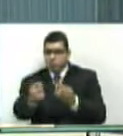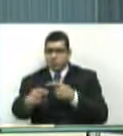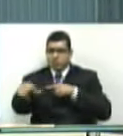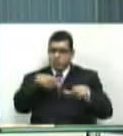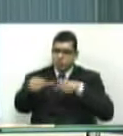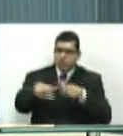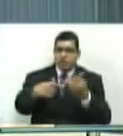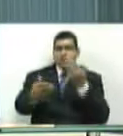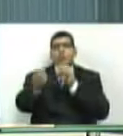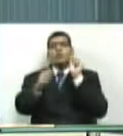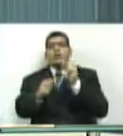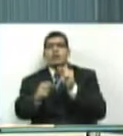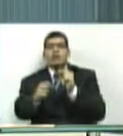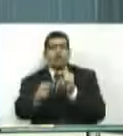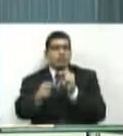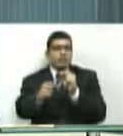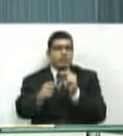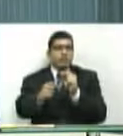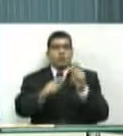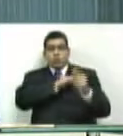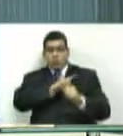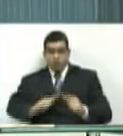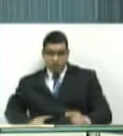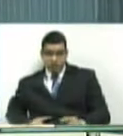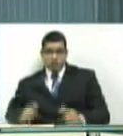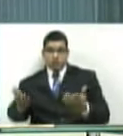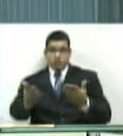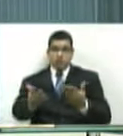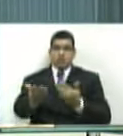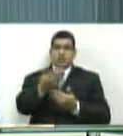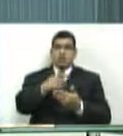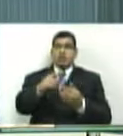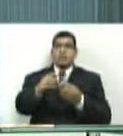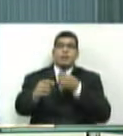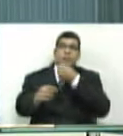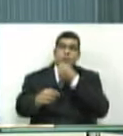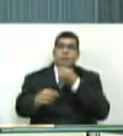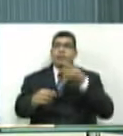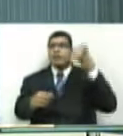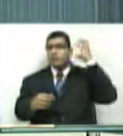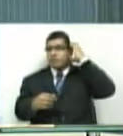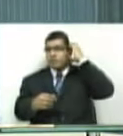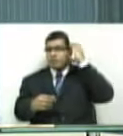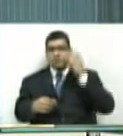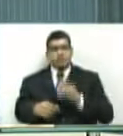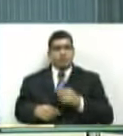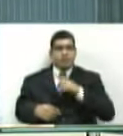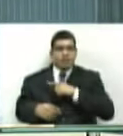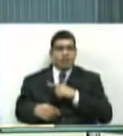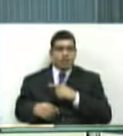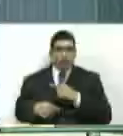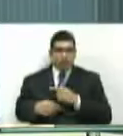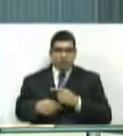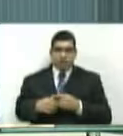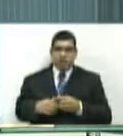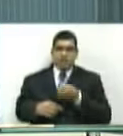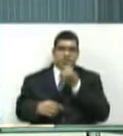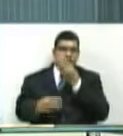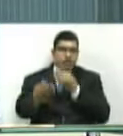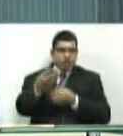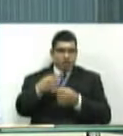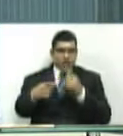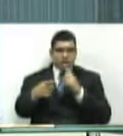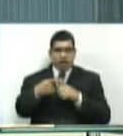tribunal tomar um pito do governador em uma entrevista de rádio. Essa não é uma atitude